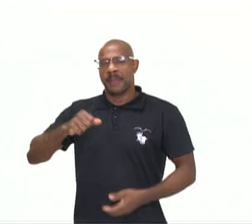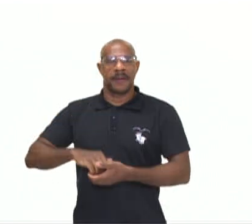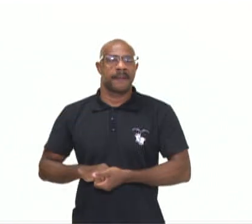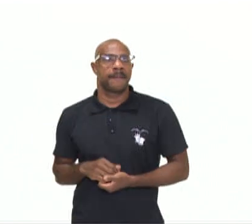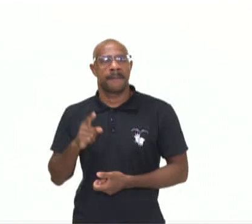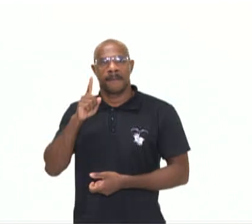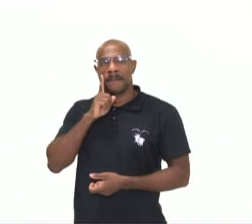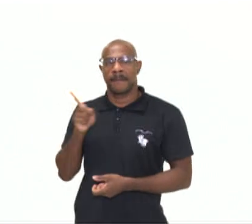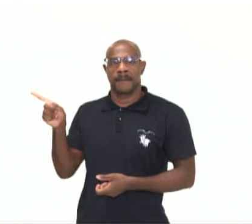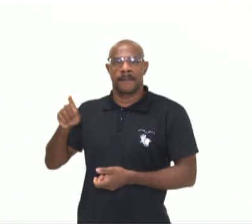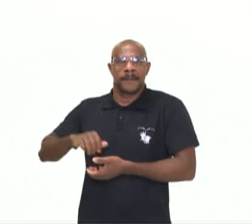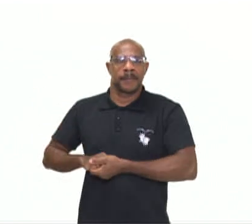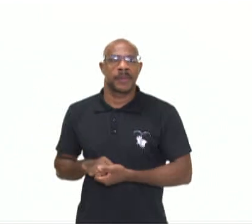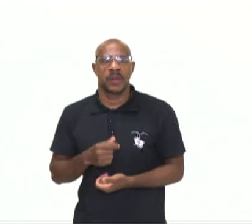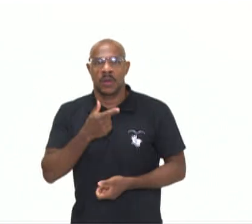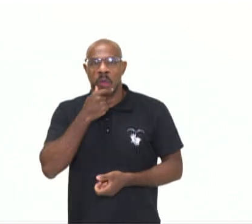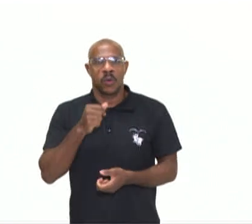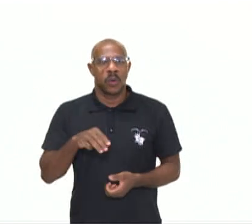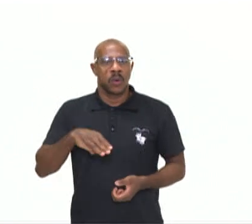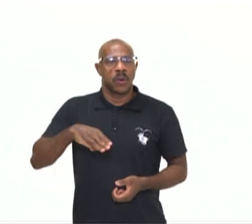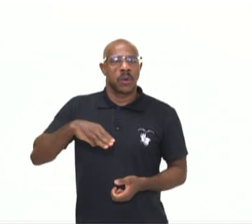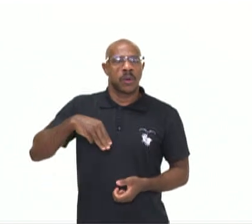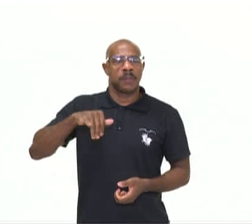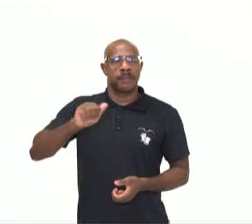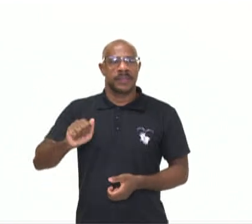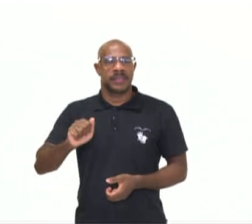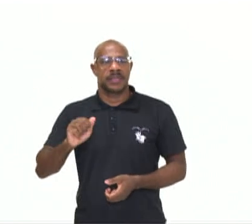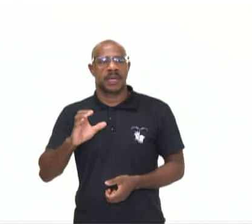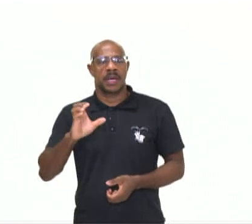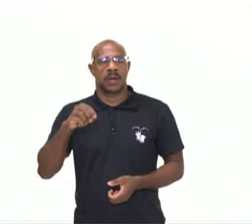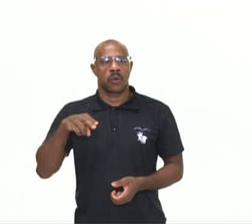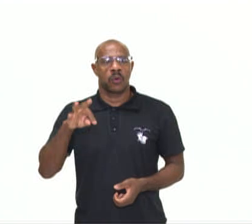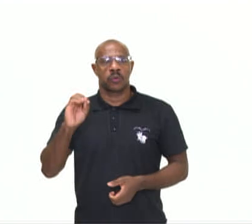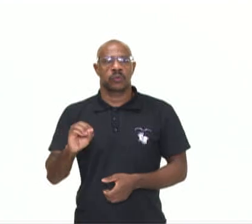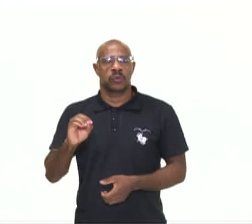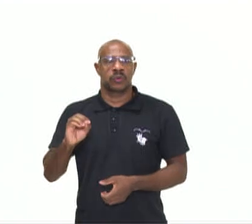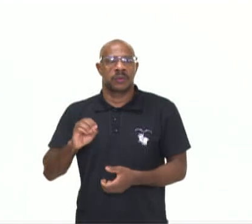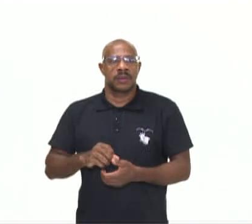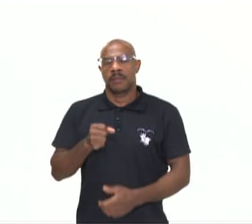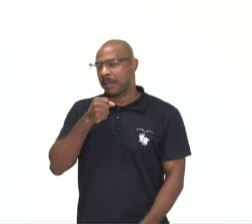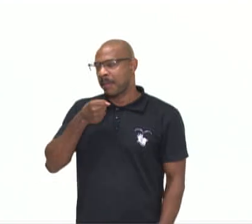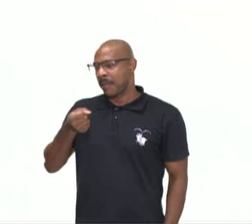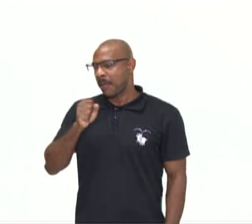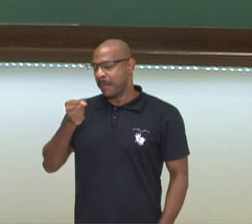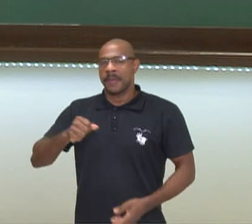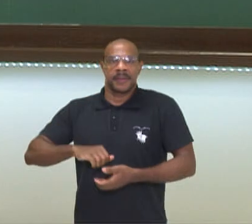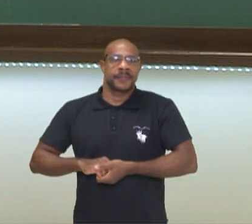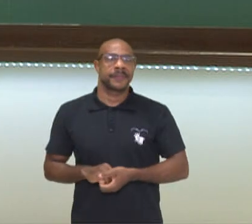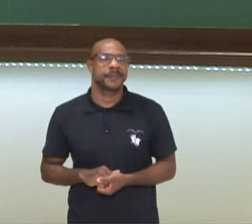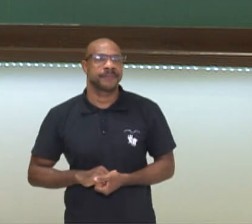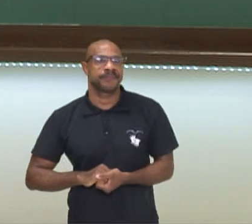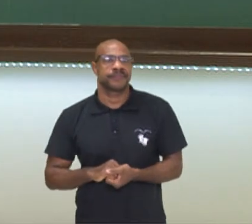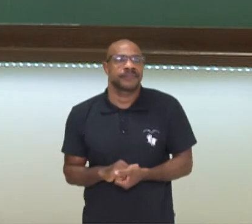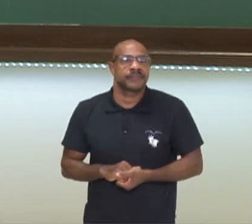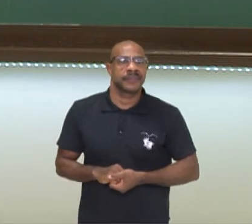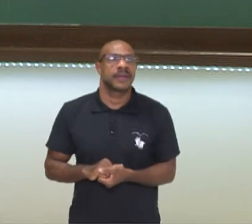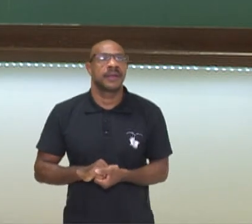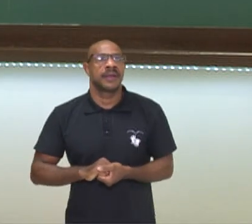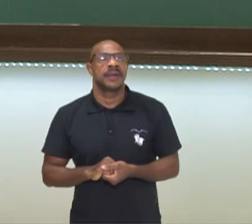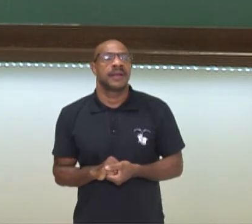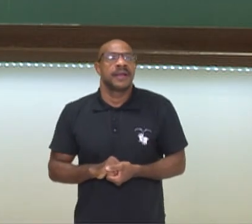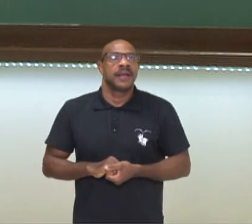minha Couto escritor moçambicano ela foi publicada em dezembro 2019 2019 o e